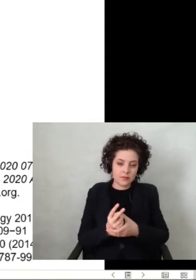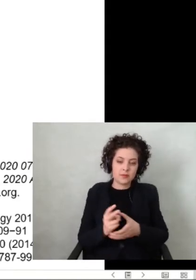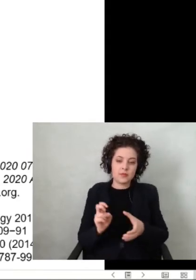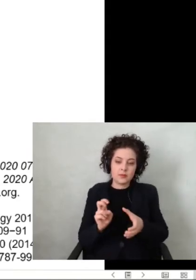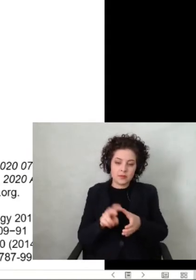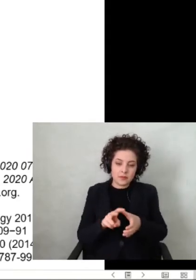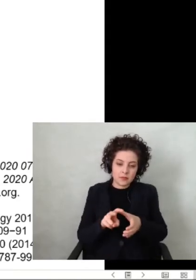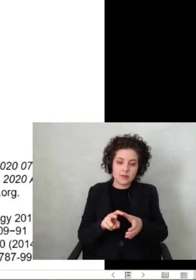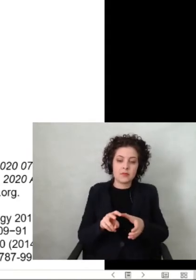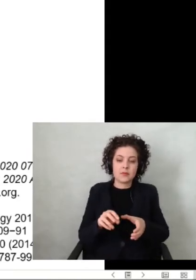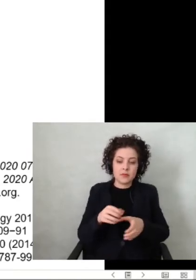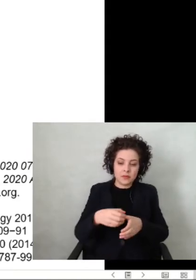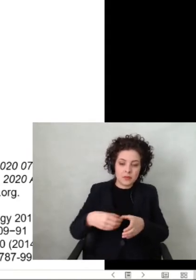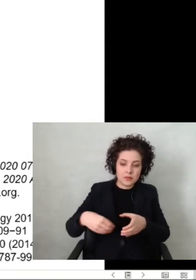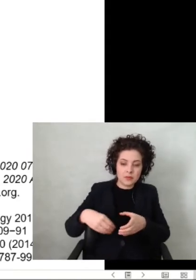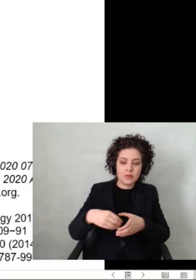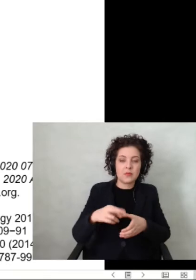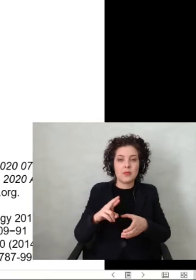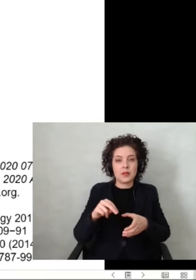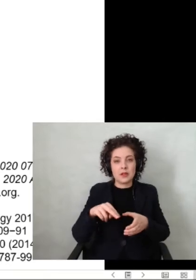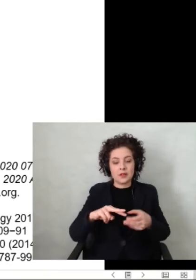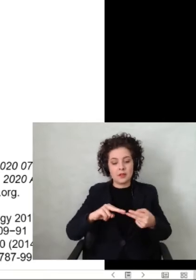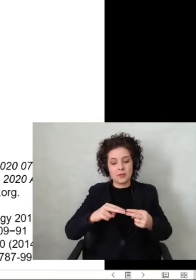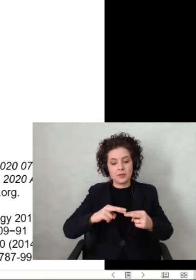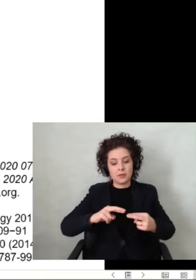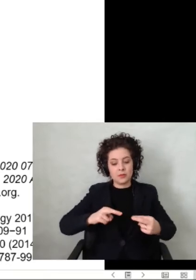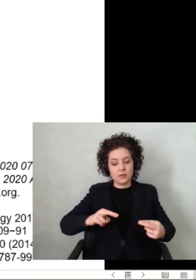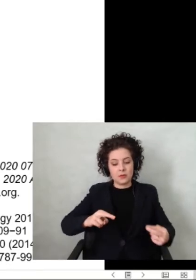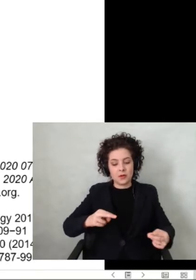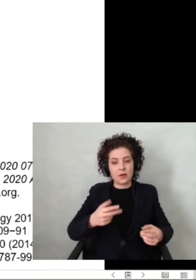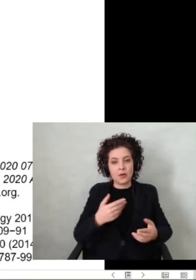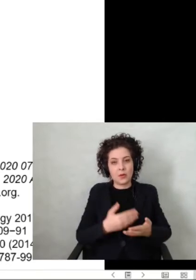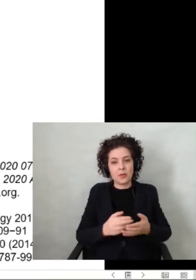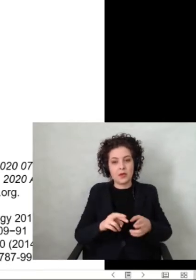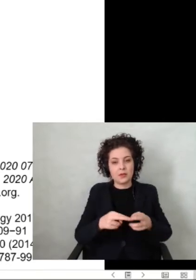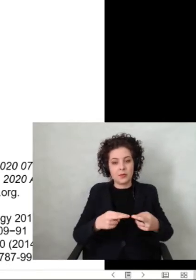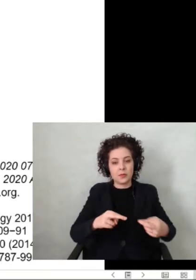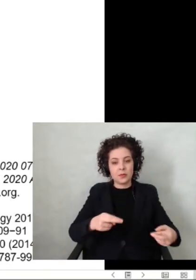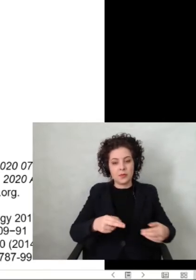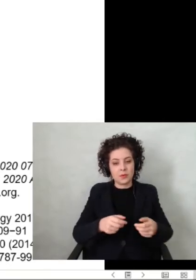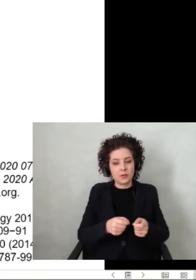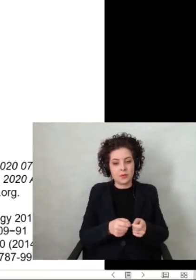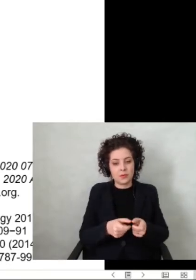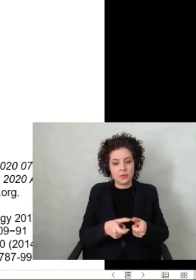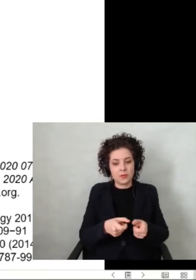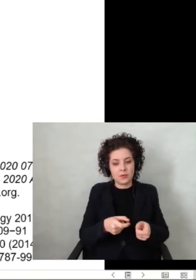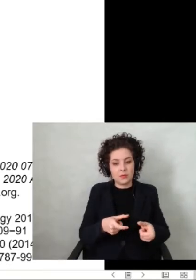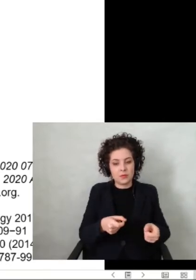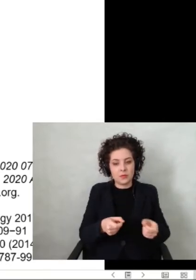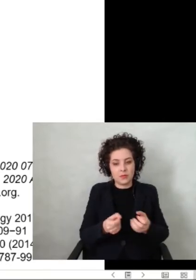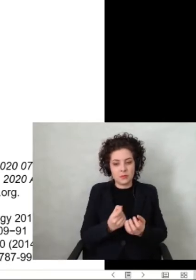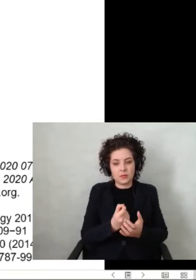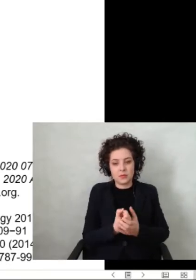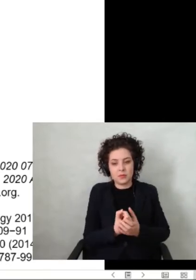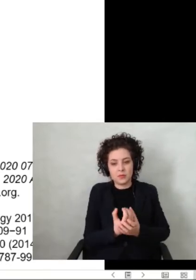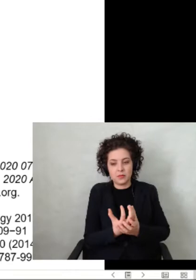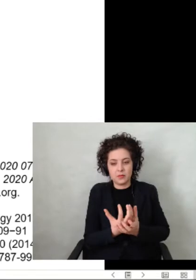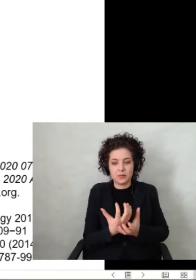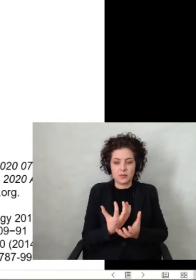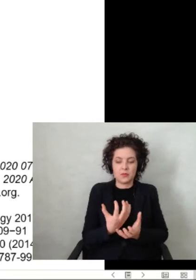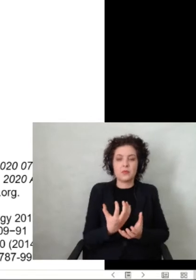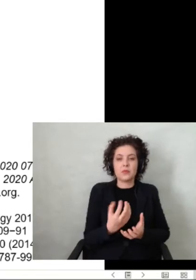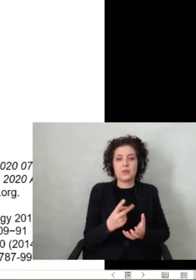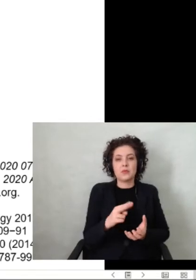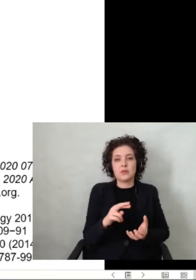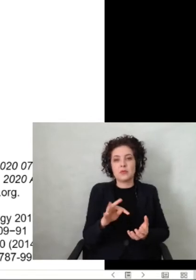faz o seu RNA mensageiro, começa a produzir proteínas inicialmente. E essas proteínas, elas são poliproteínas. E elas precisam